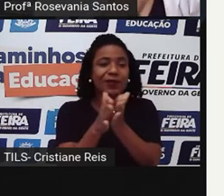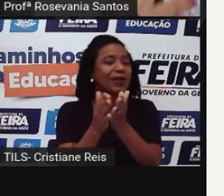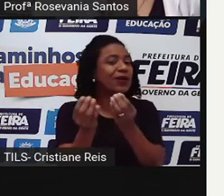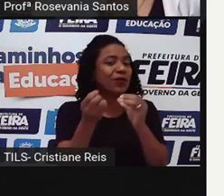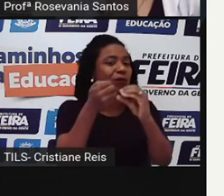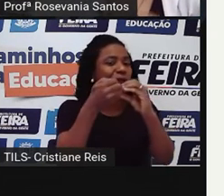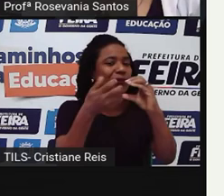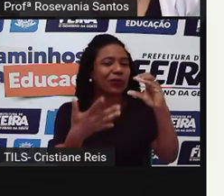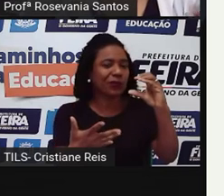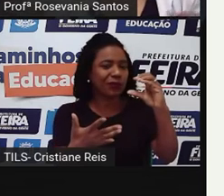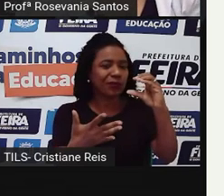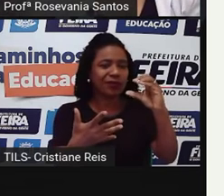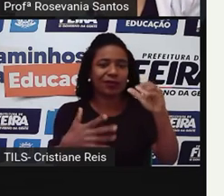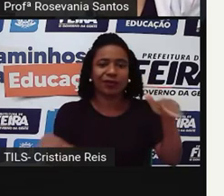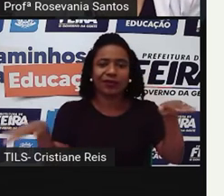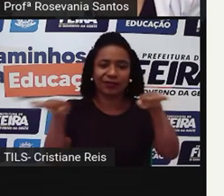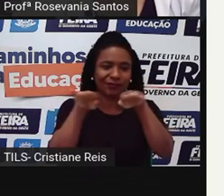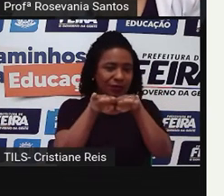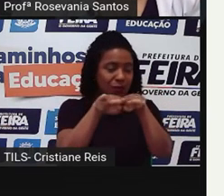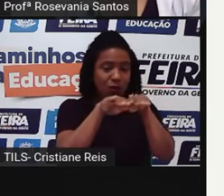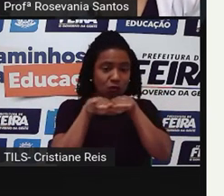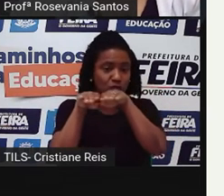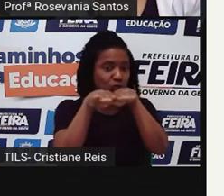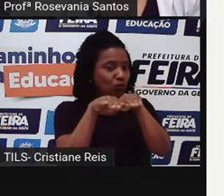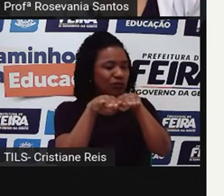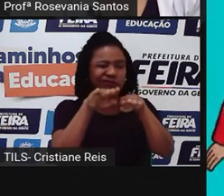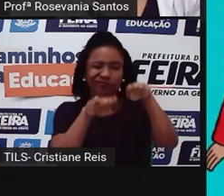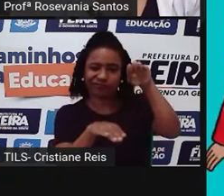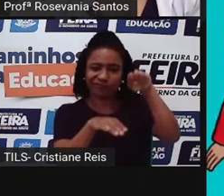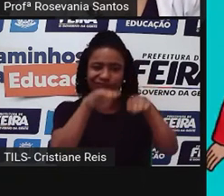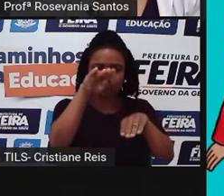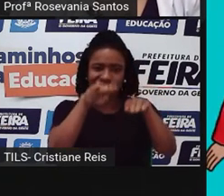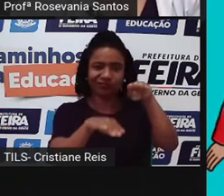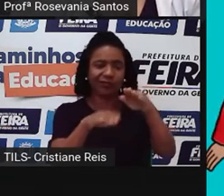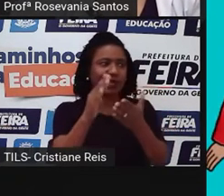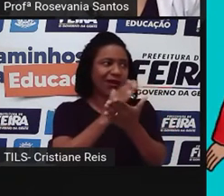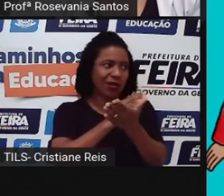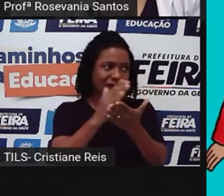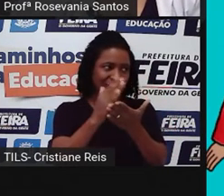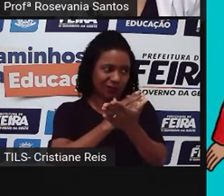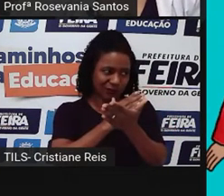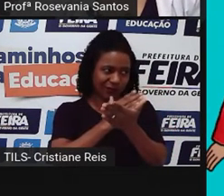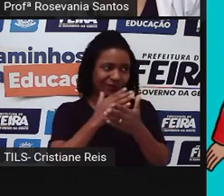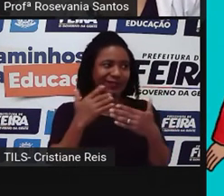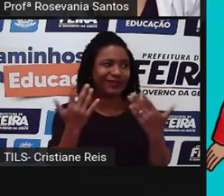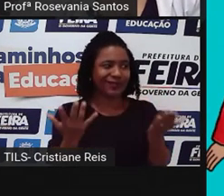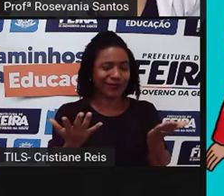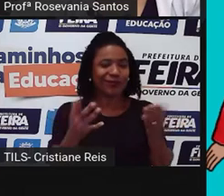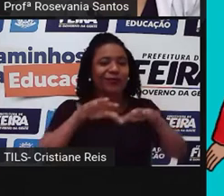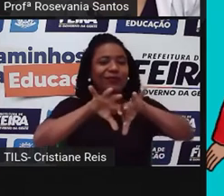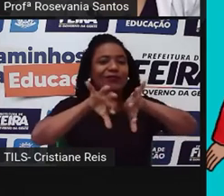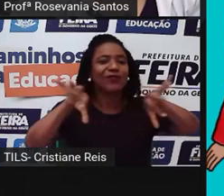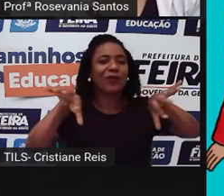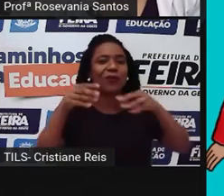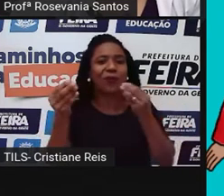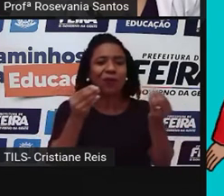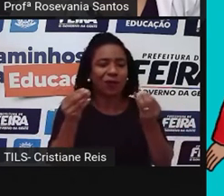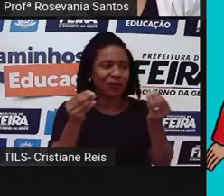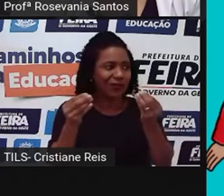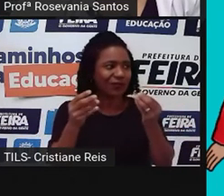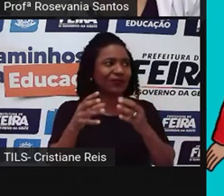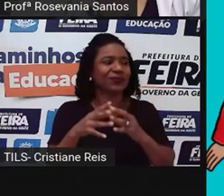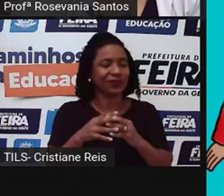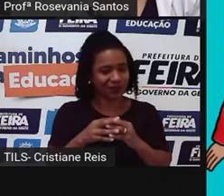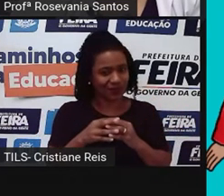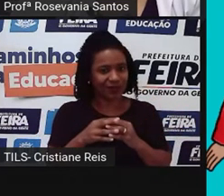pobres, não eram iguais em todos os países, né? Então, a divisão ficou assim, né? Essa divisão